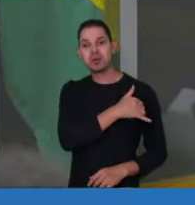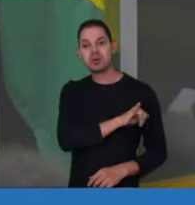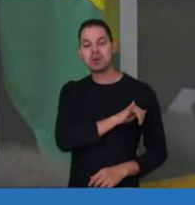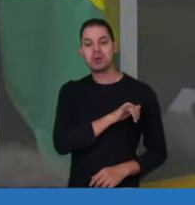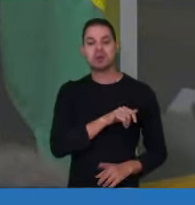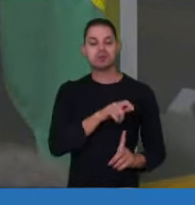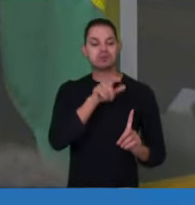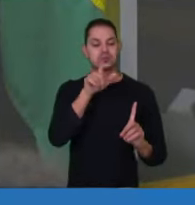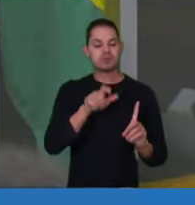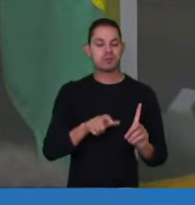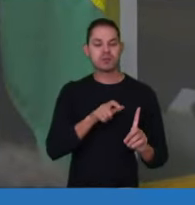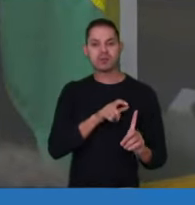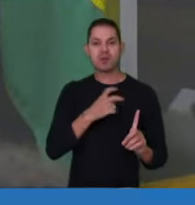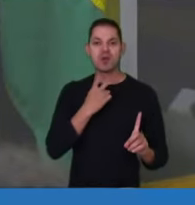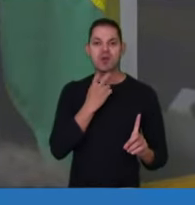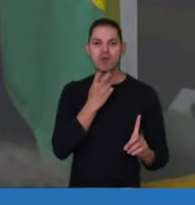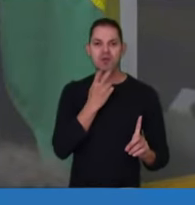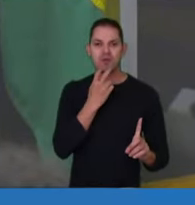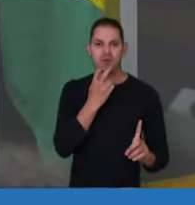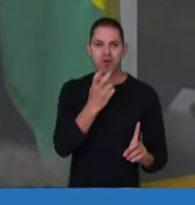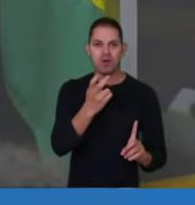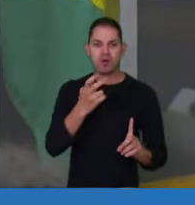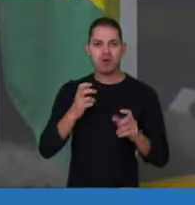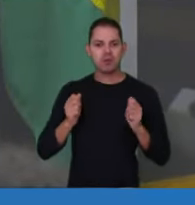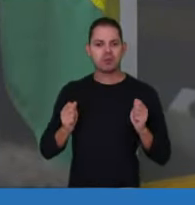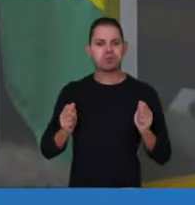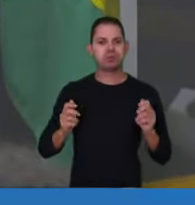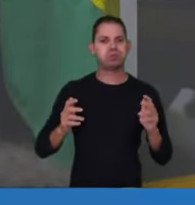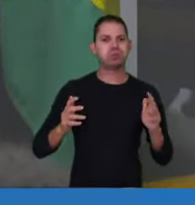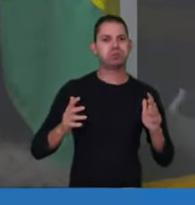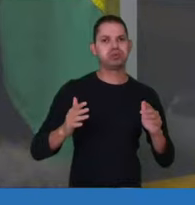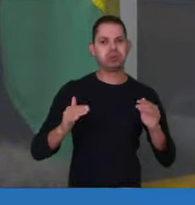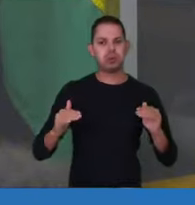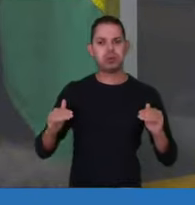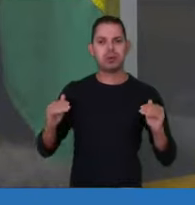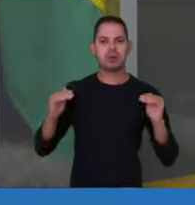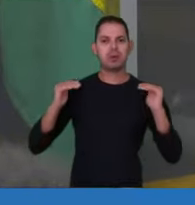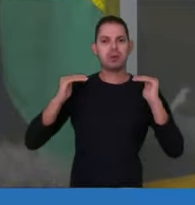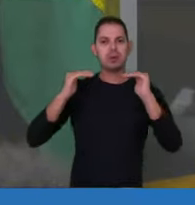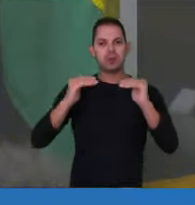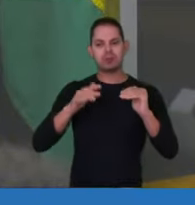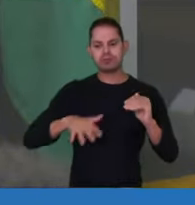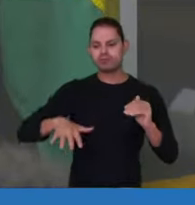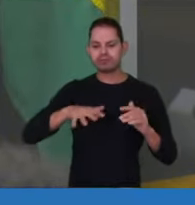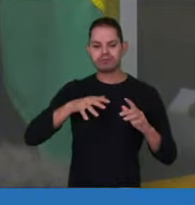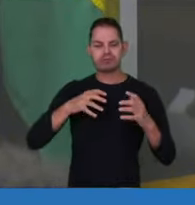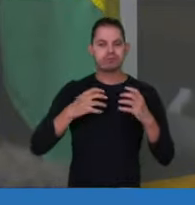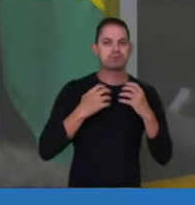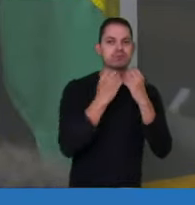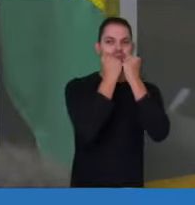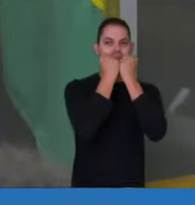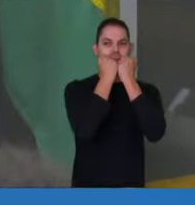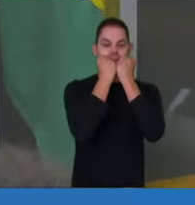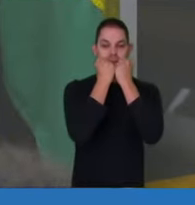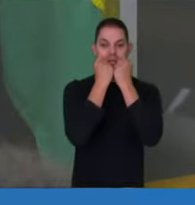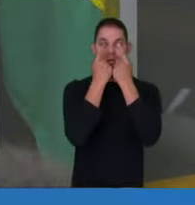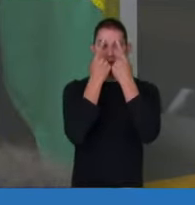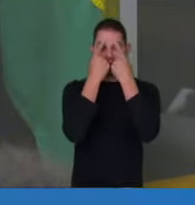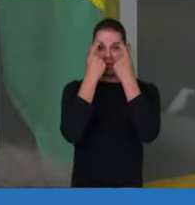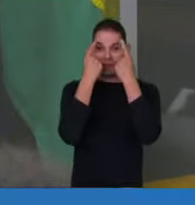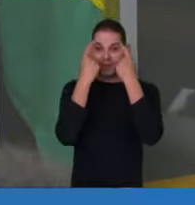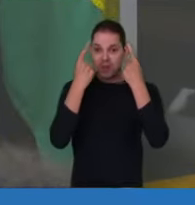silenciar as vozes que historicamente vêm se levantando contra a violência brutal que está presente